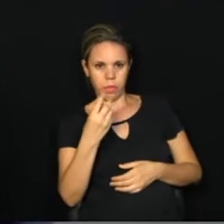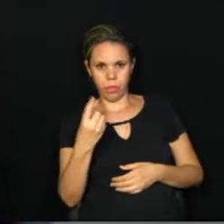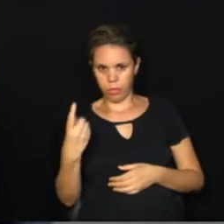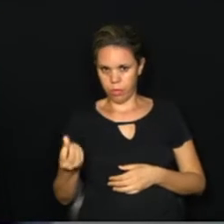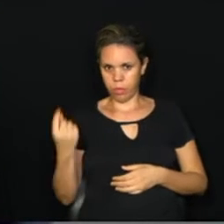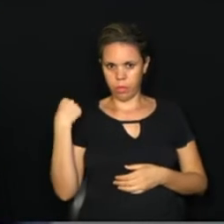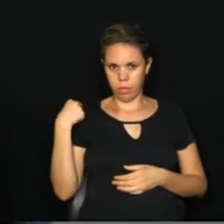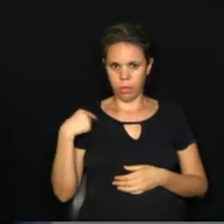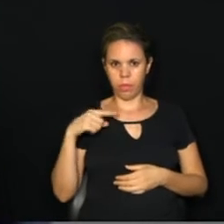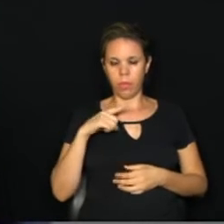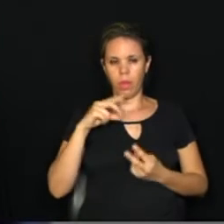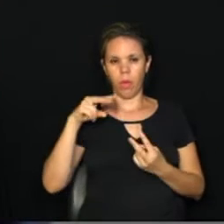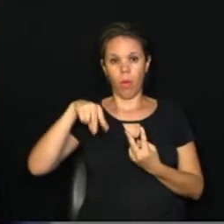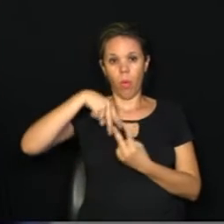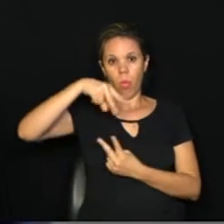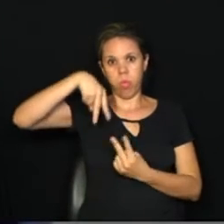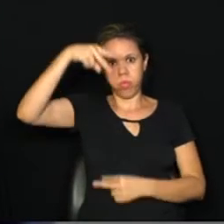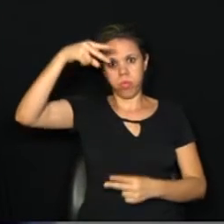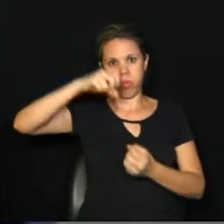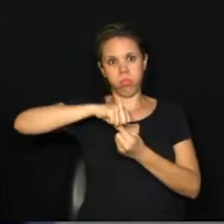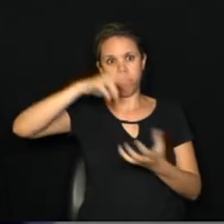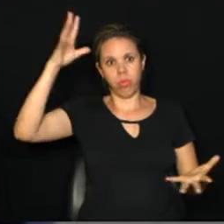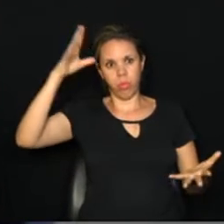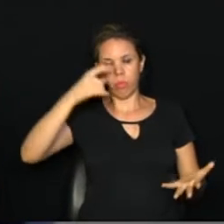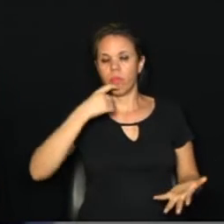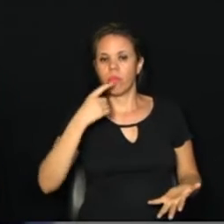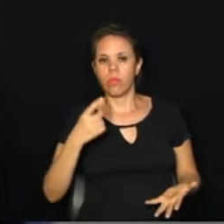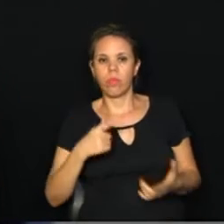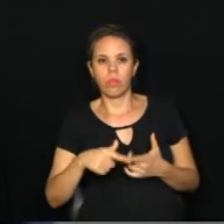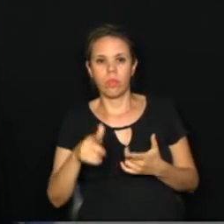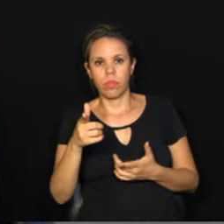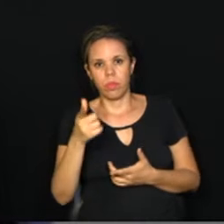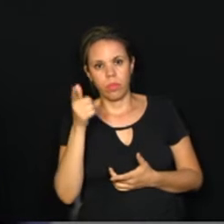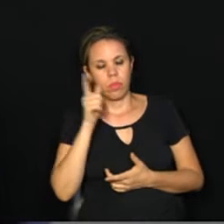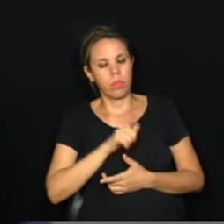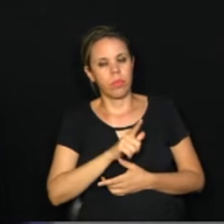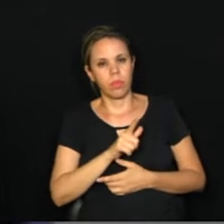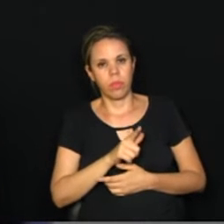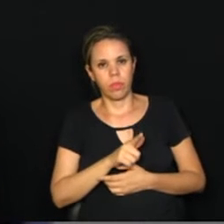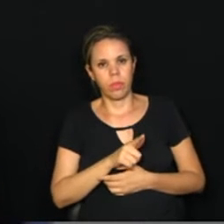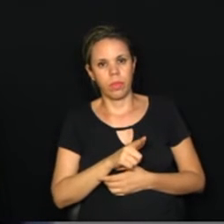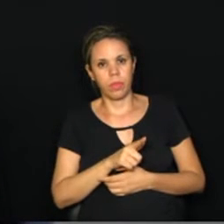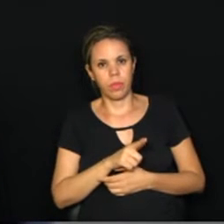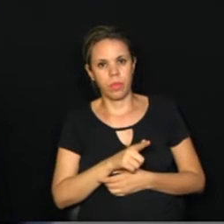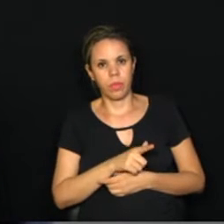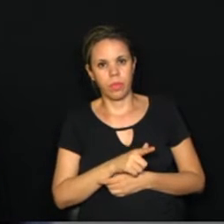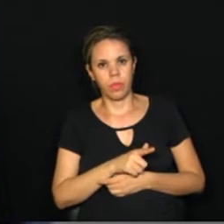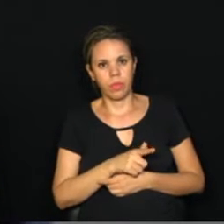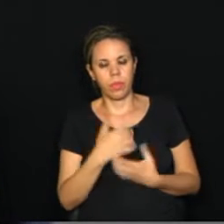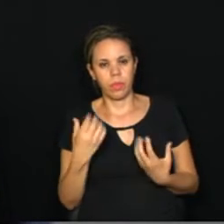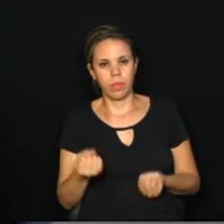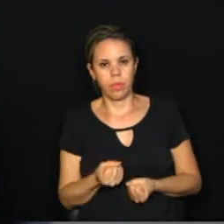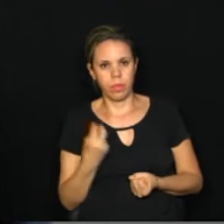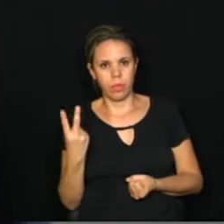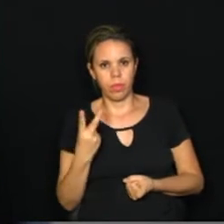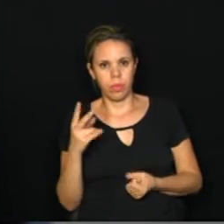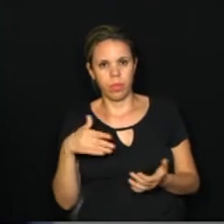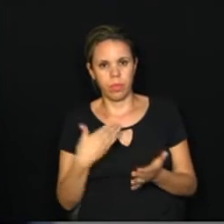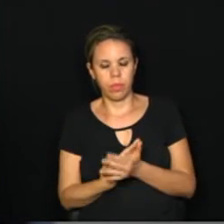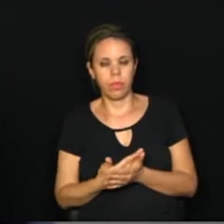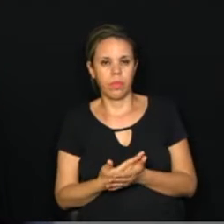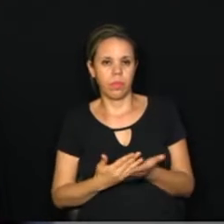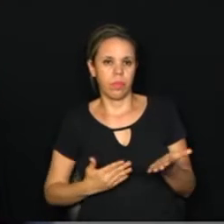o tornado ou a microexplosão em Campinas, para você conseguir o reconhecimento ou até a